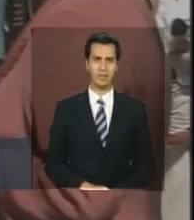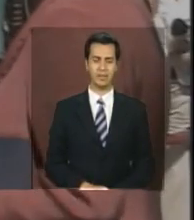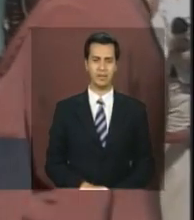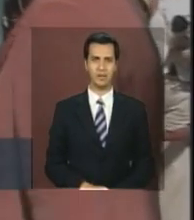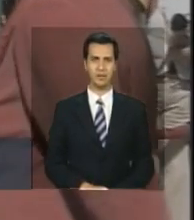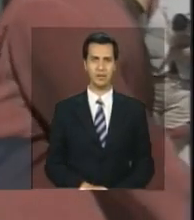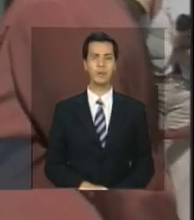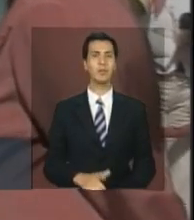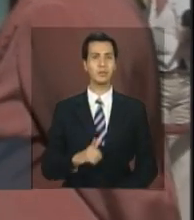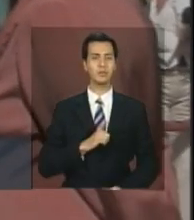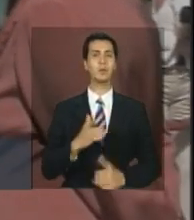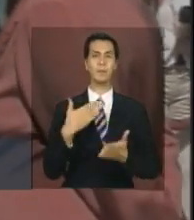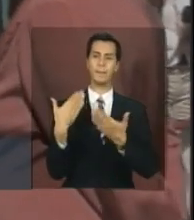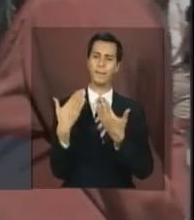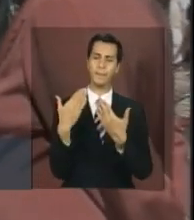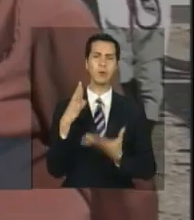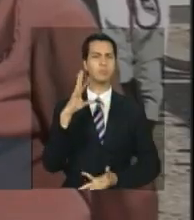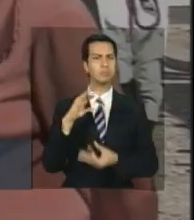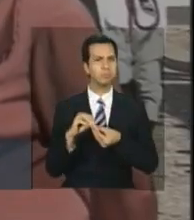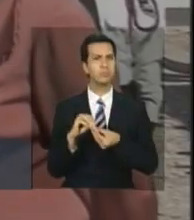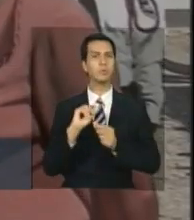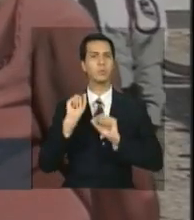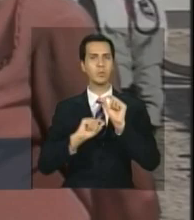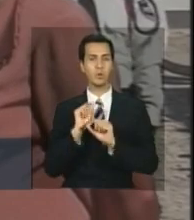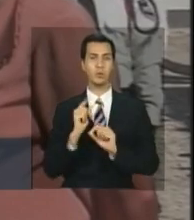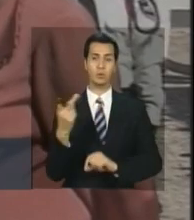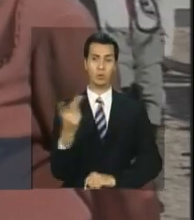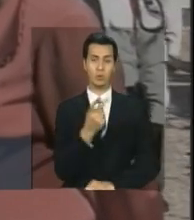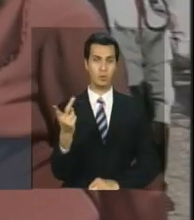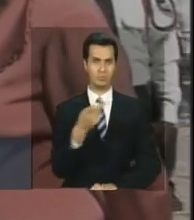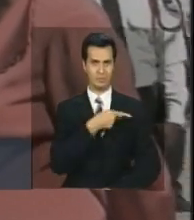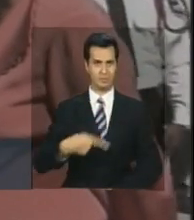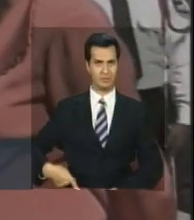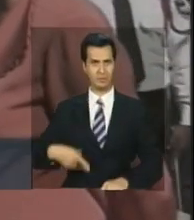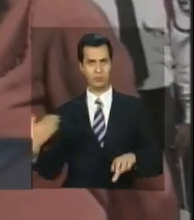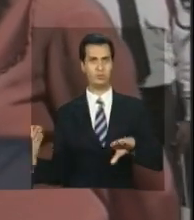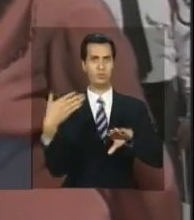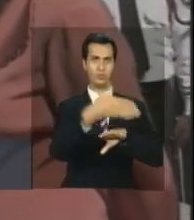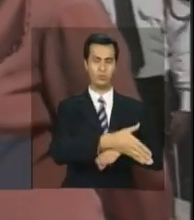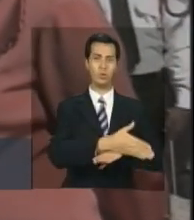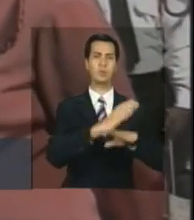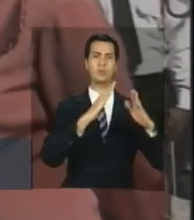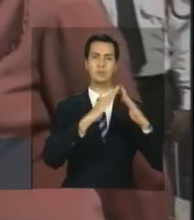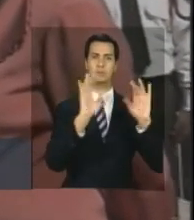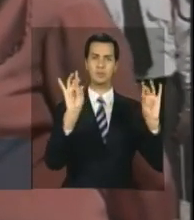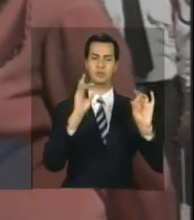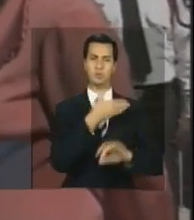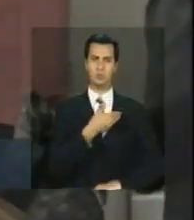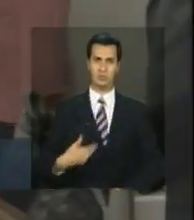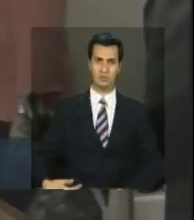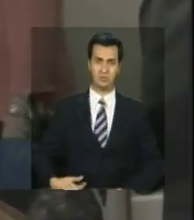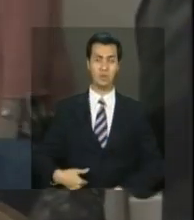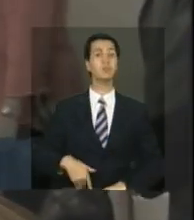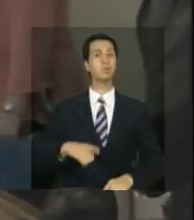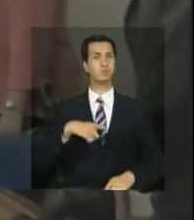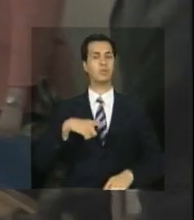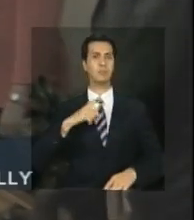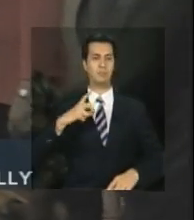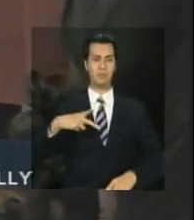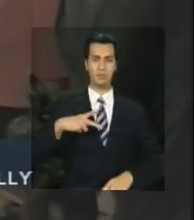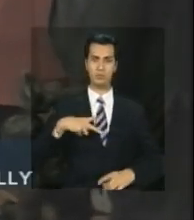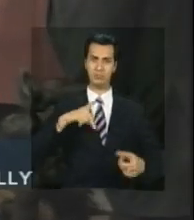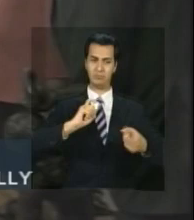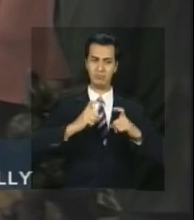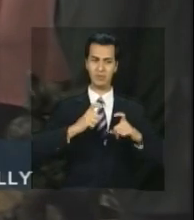Depois de uma breve conversa, os dois presidentes seguiram para o Palácio do Governo para encontro privado. Em seguida, houve